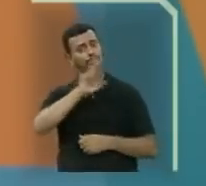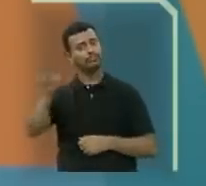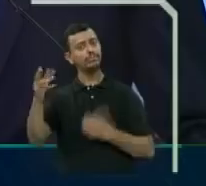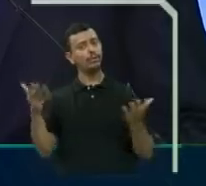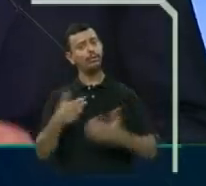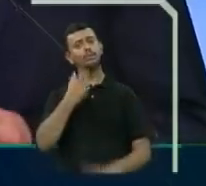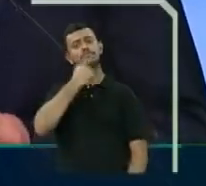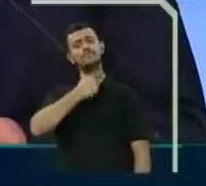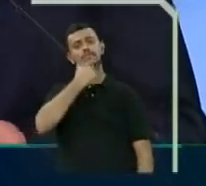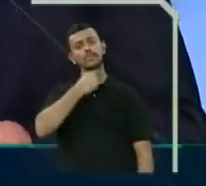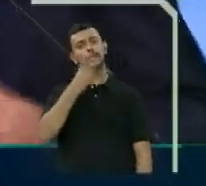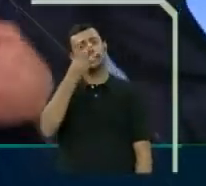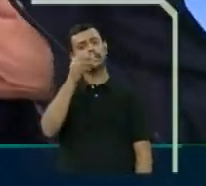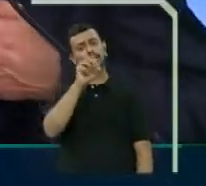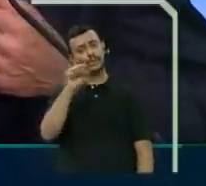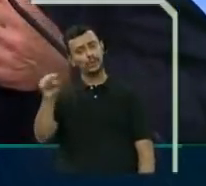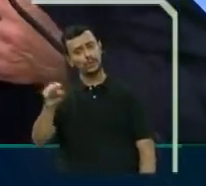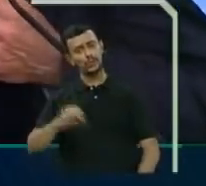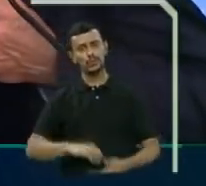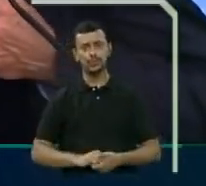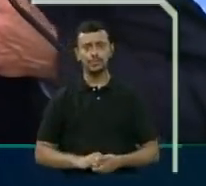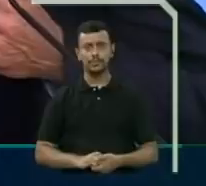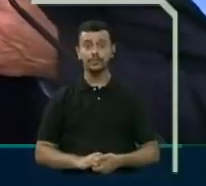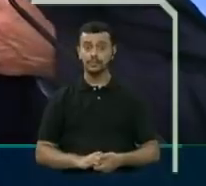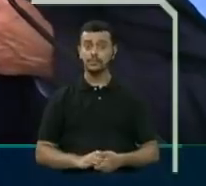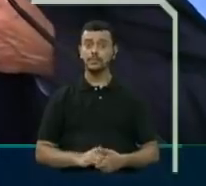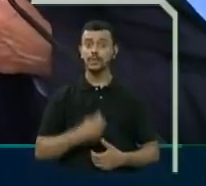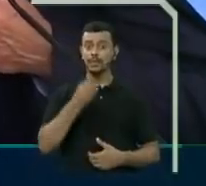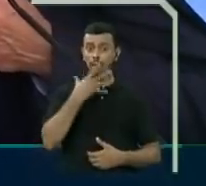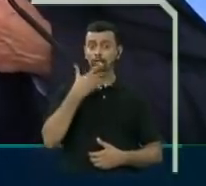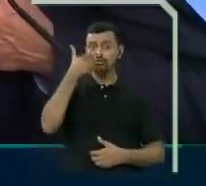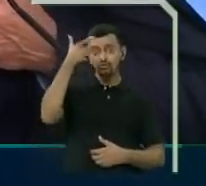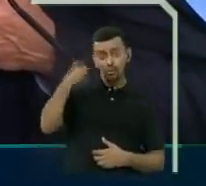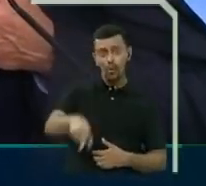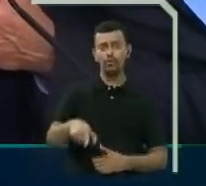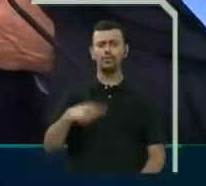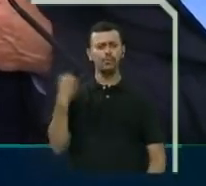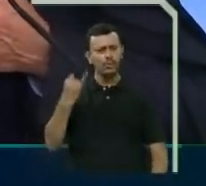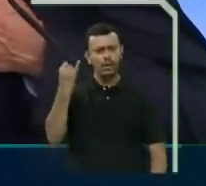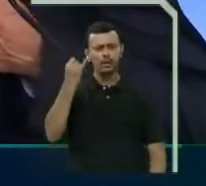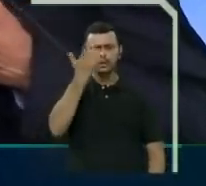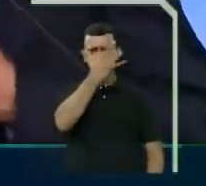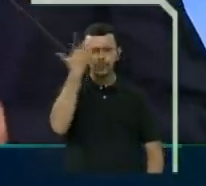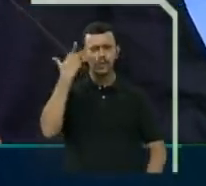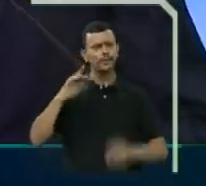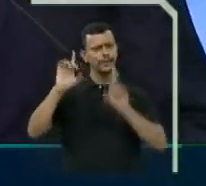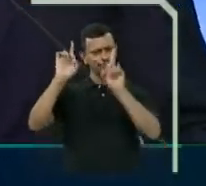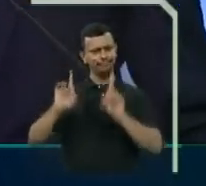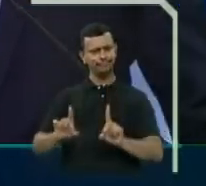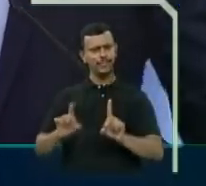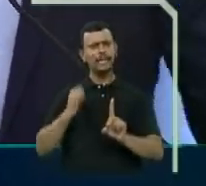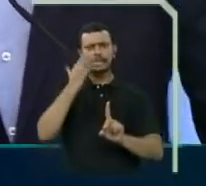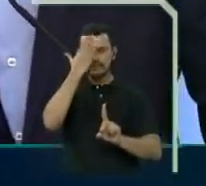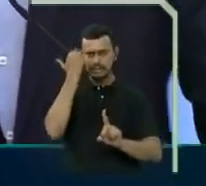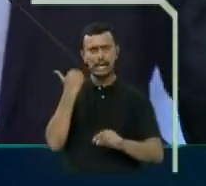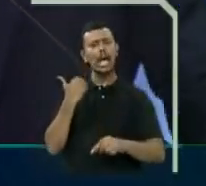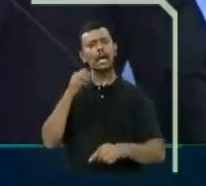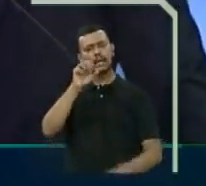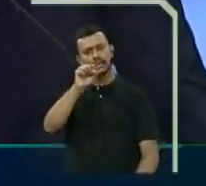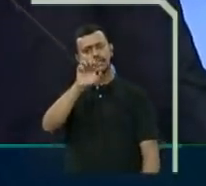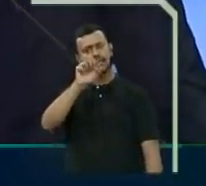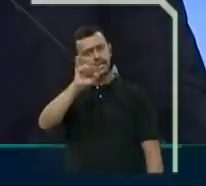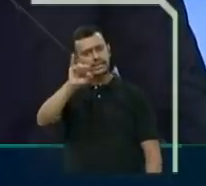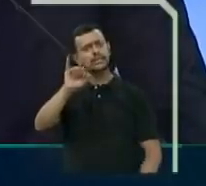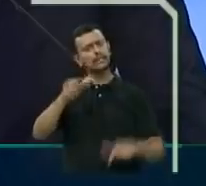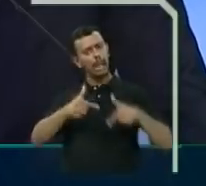segundos. Bem, eu reputo mais uma vez que é super importante tratar as pessoas com deficiência. Eu sei que o SESI faz um bonito trabalho, mas eu